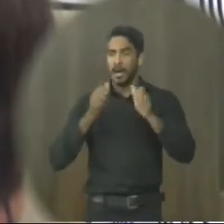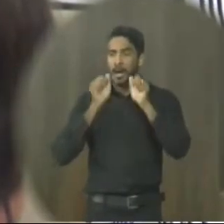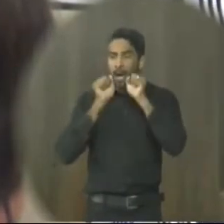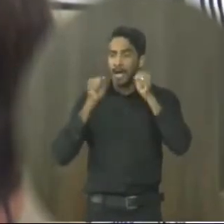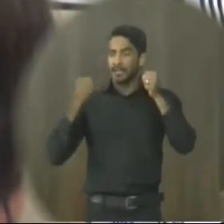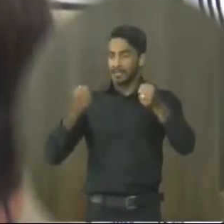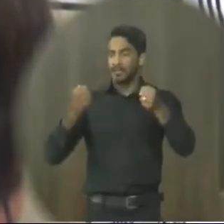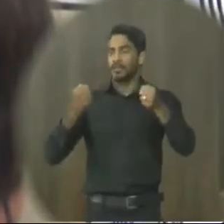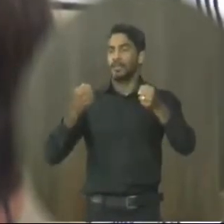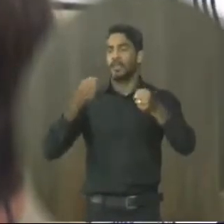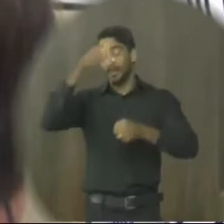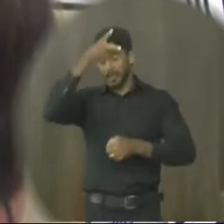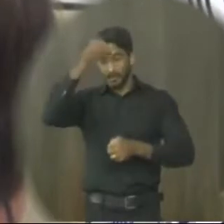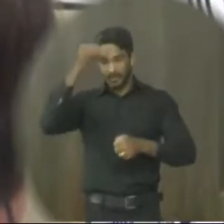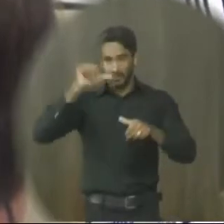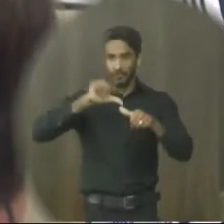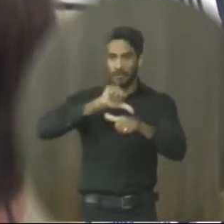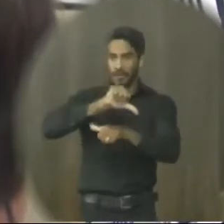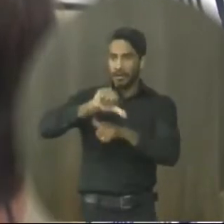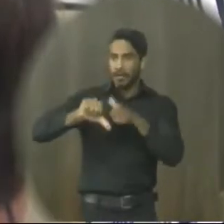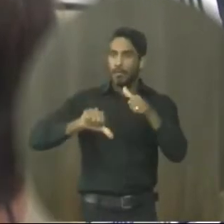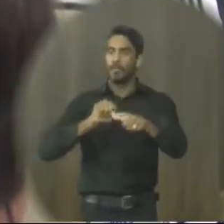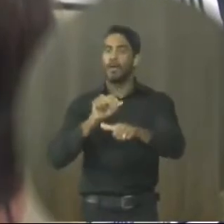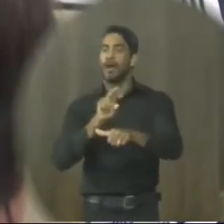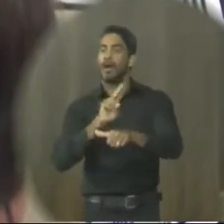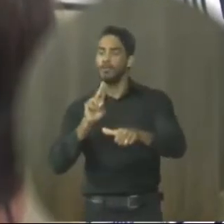pode acontecer. Mudar a nomenclatura